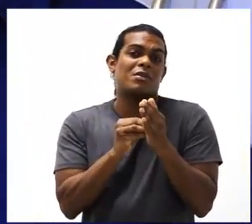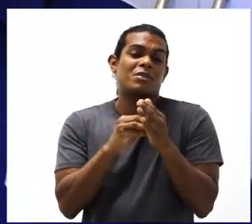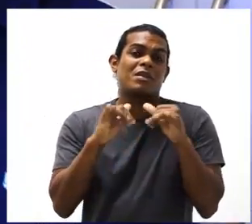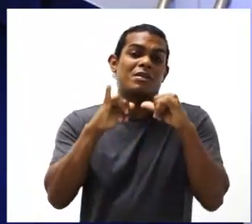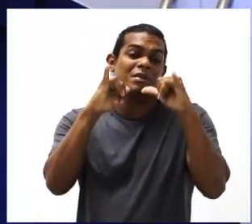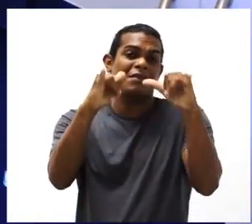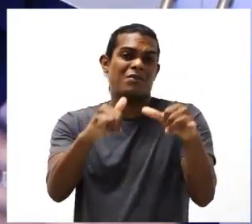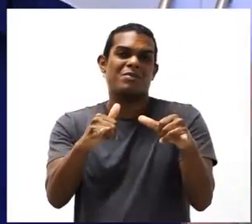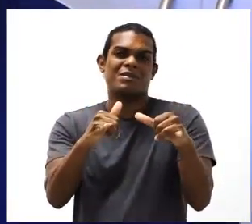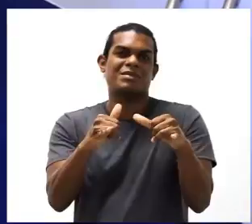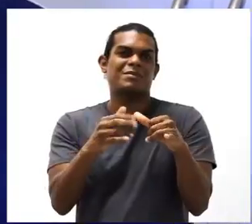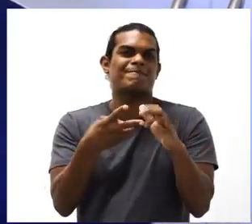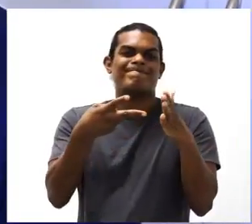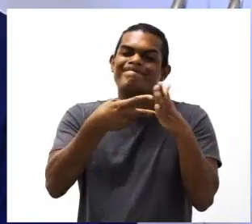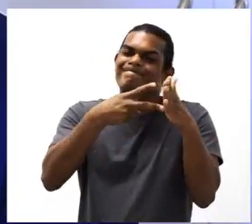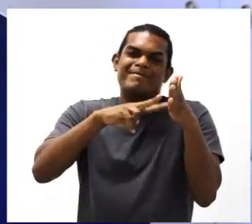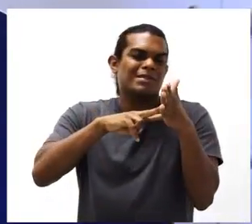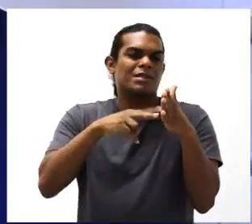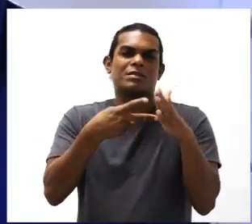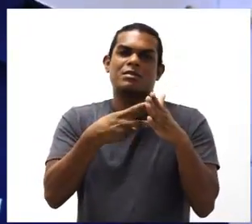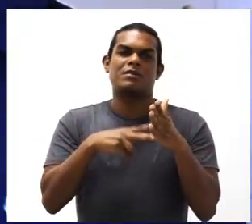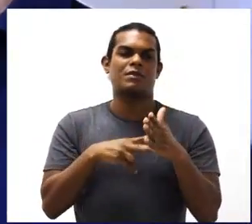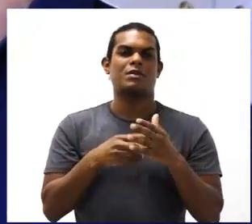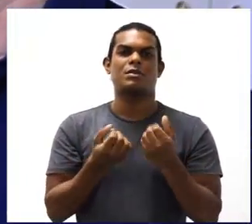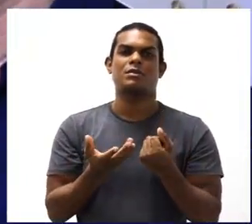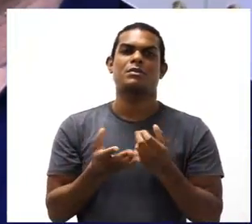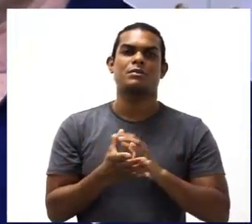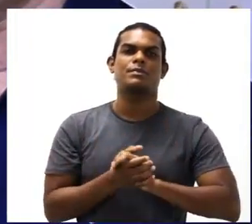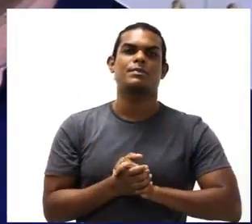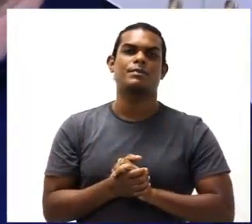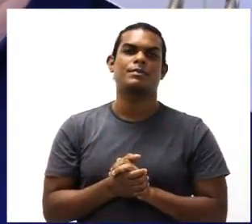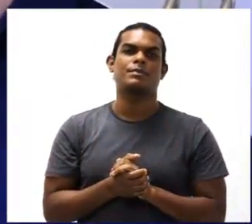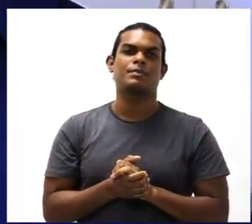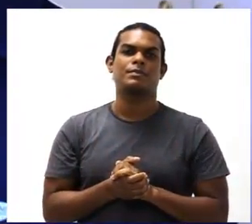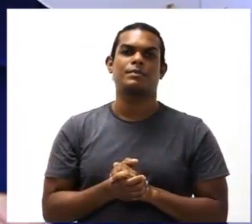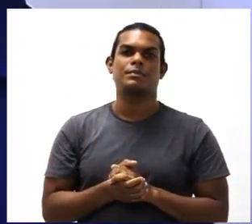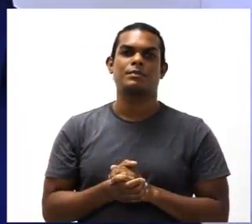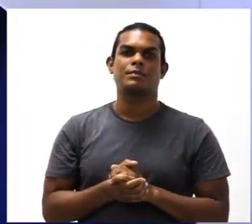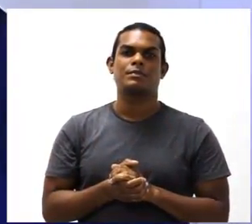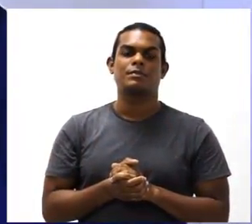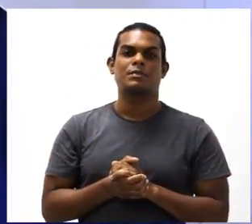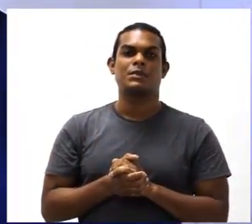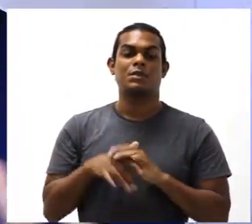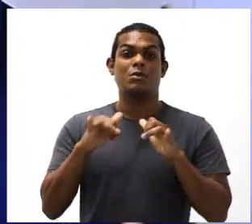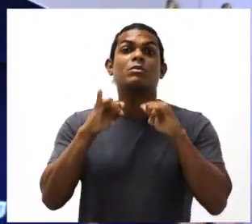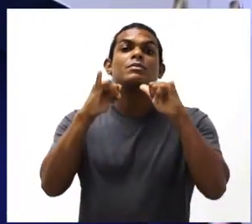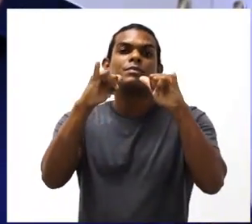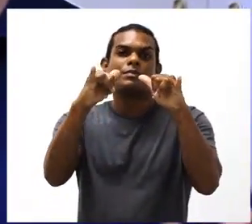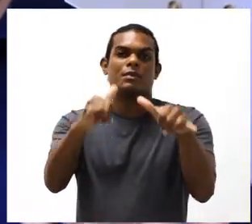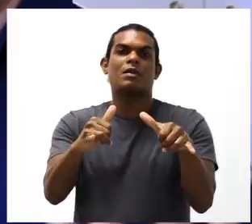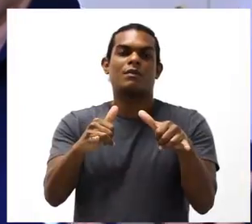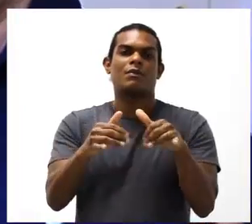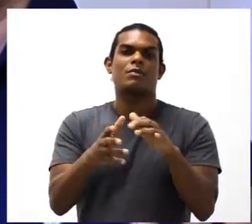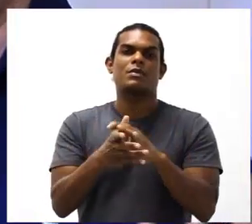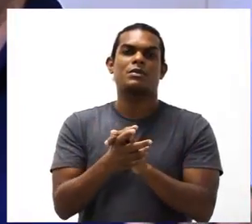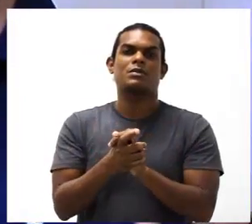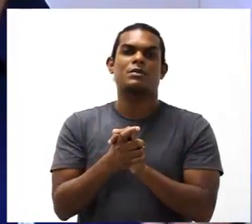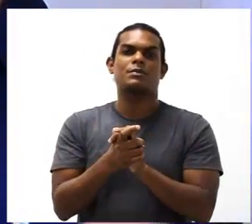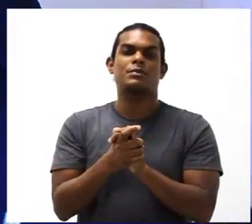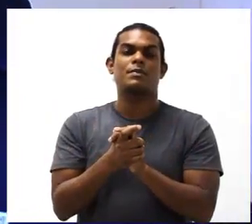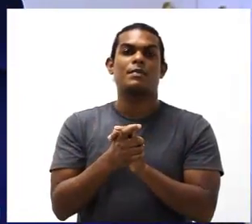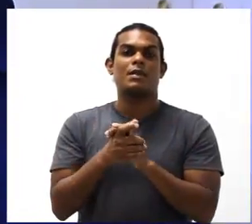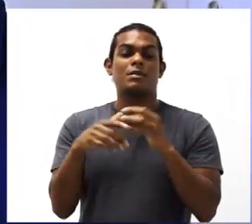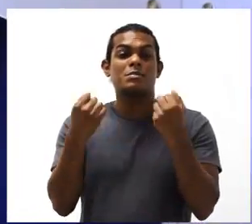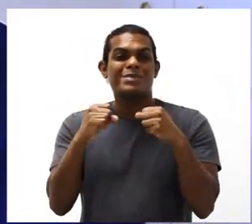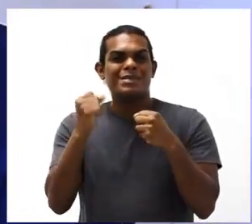de informação, seja abstrato, seja concreto. Então, a informação é como se fala, é algo que você precisa